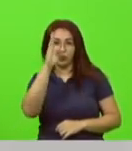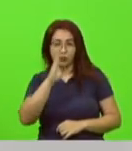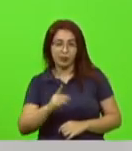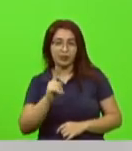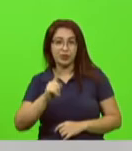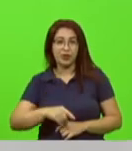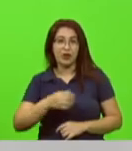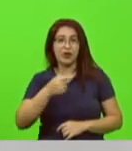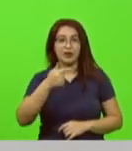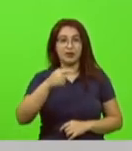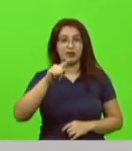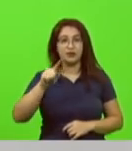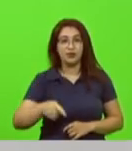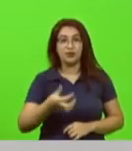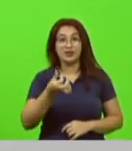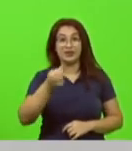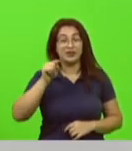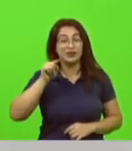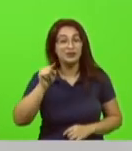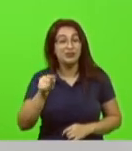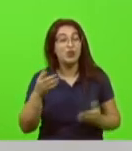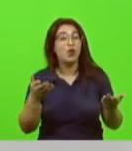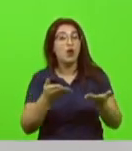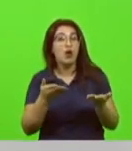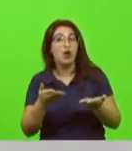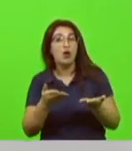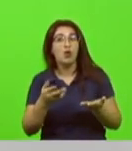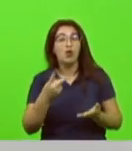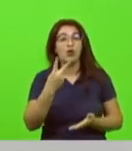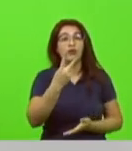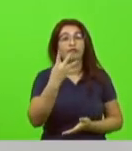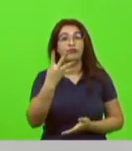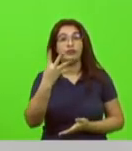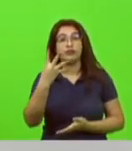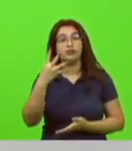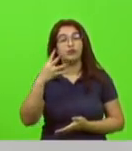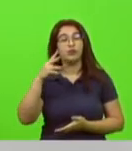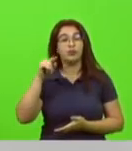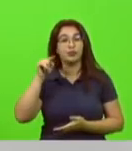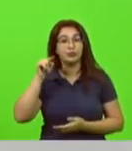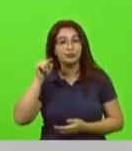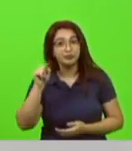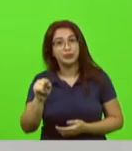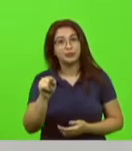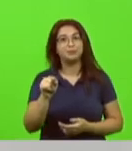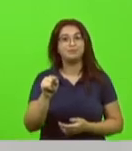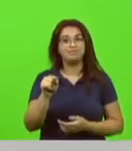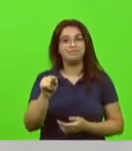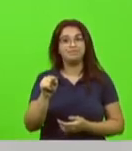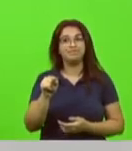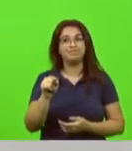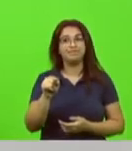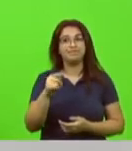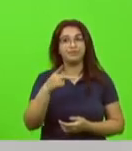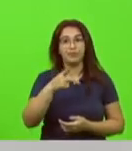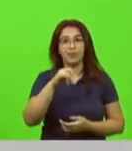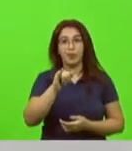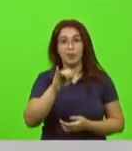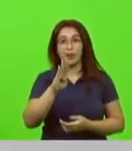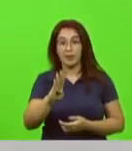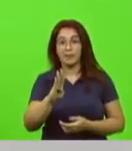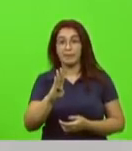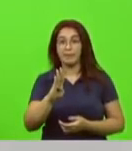7,6 mil. Hoje está em 24. Em 2013 esteve em 24. O PIB saltou